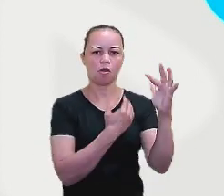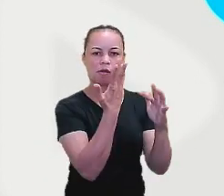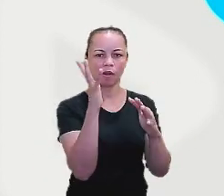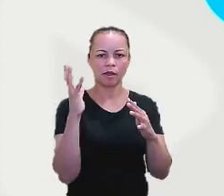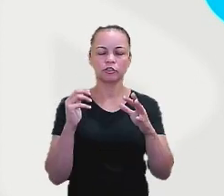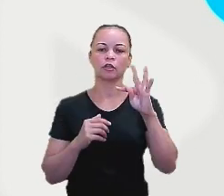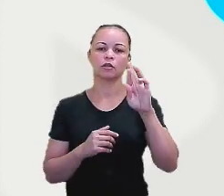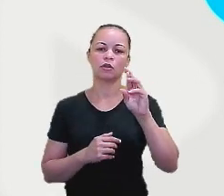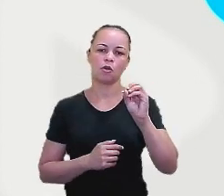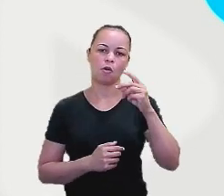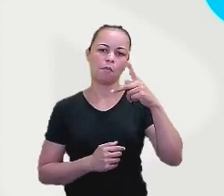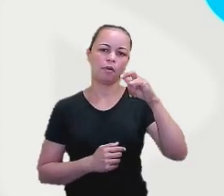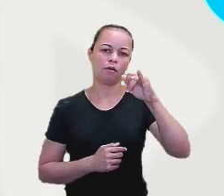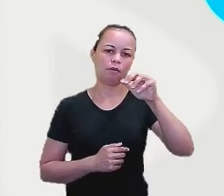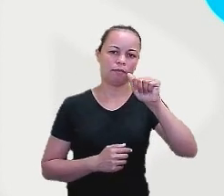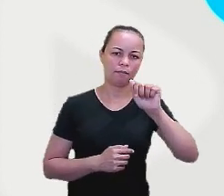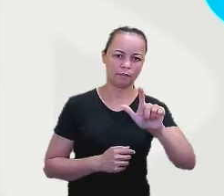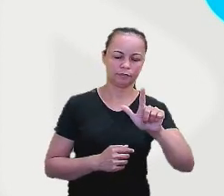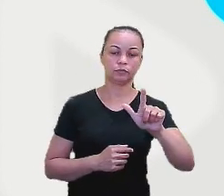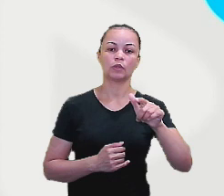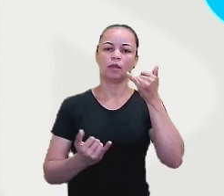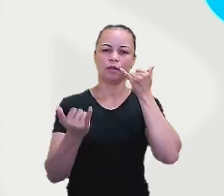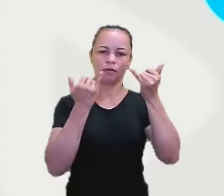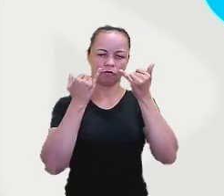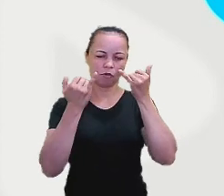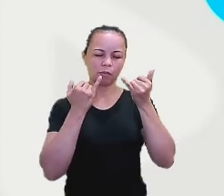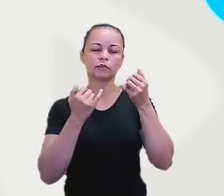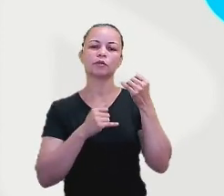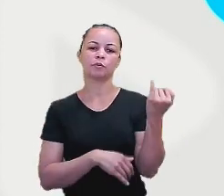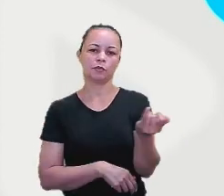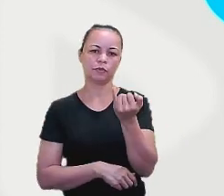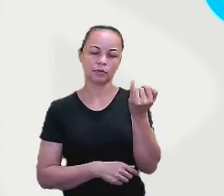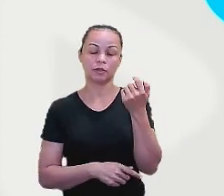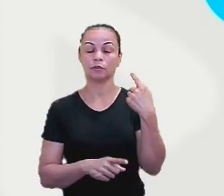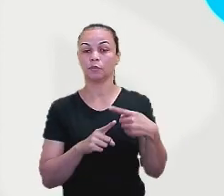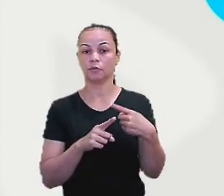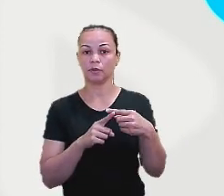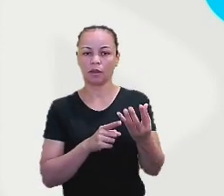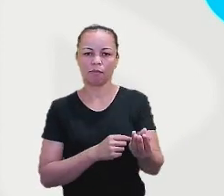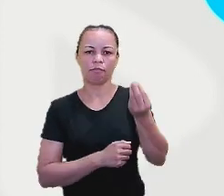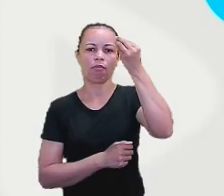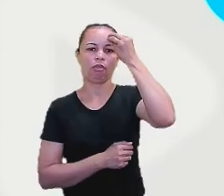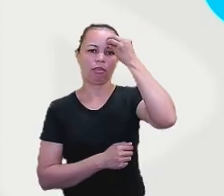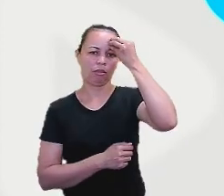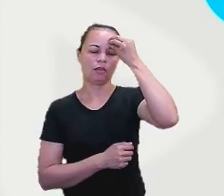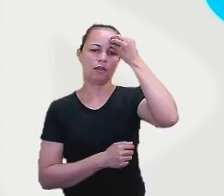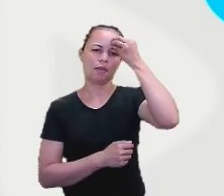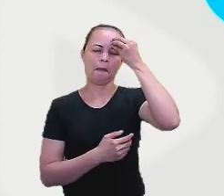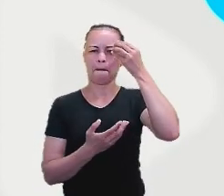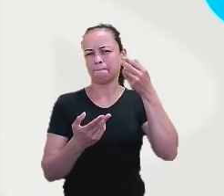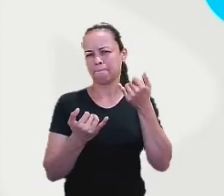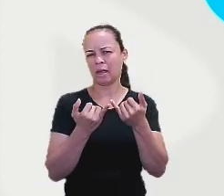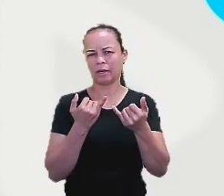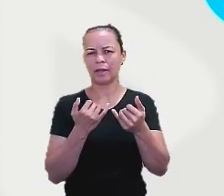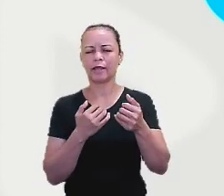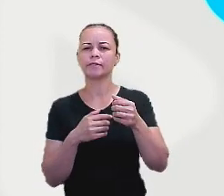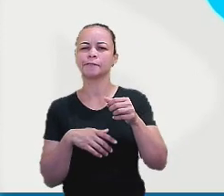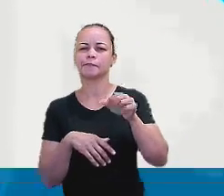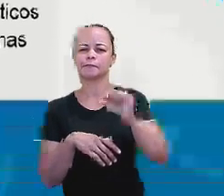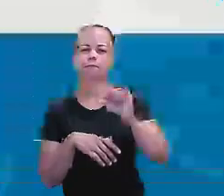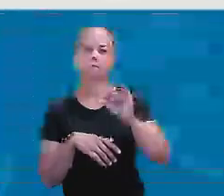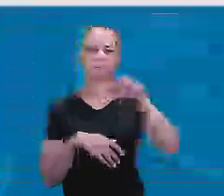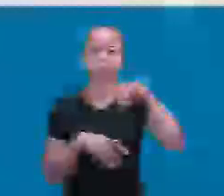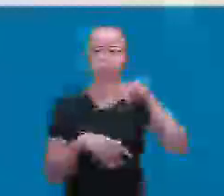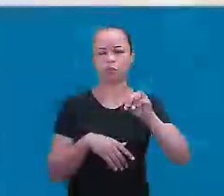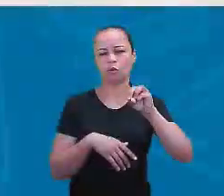é interessante a gente guardar essas informações, por quê? Porque às vezes parecem sinônimos, né? Até parecem palavras que são muito